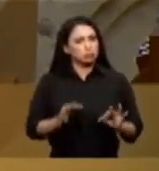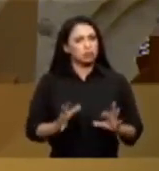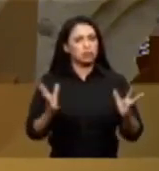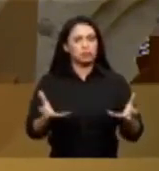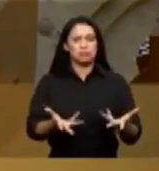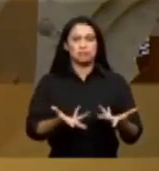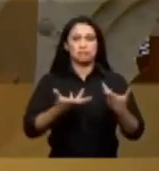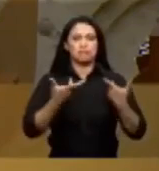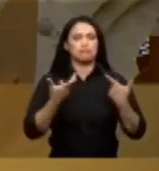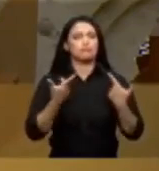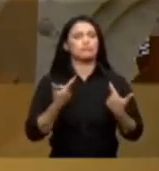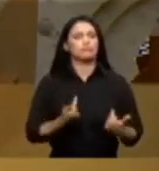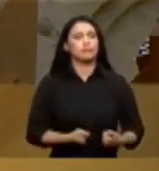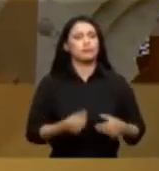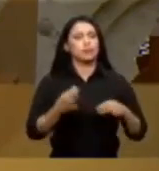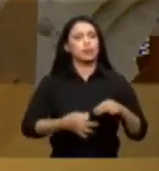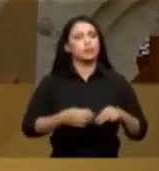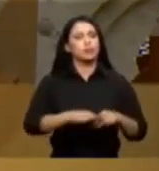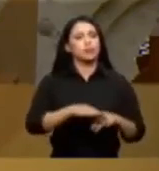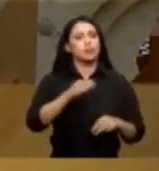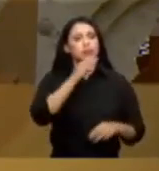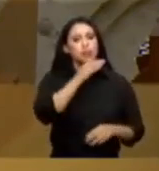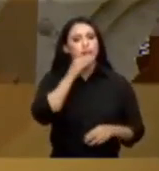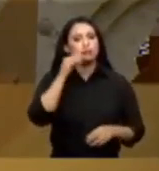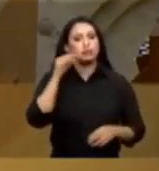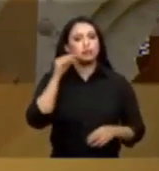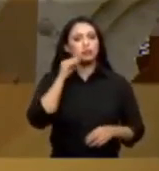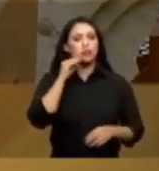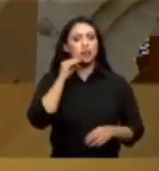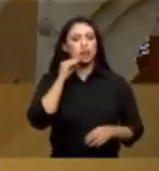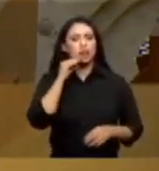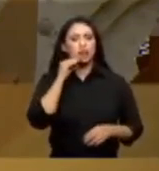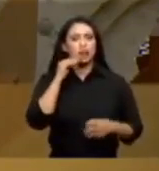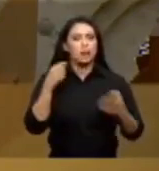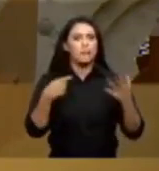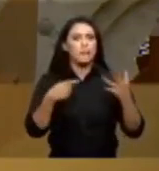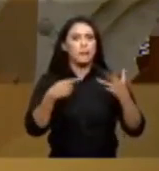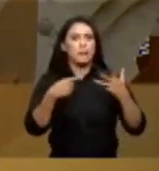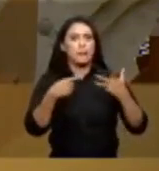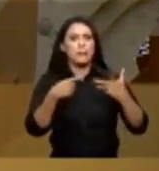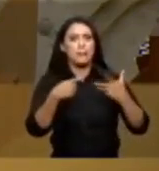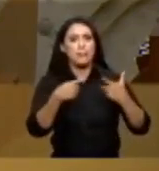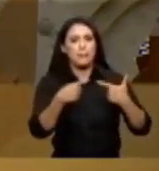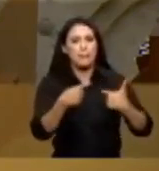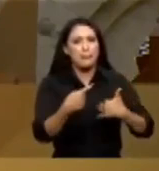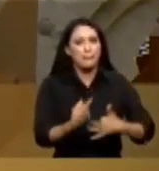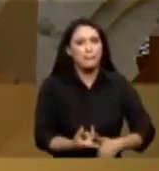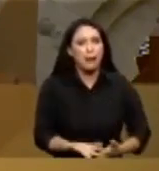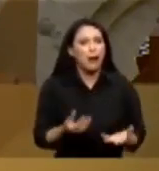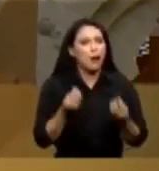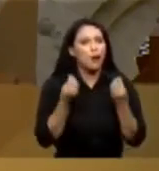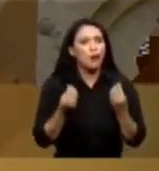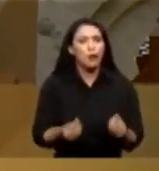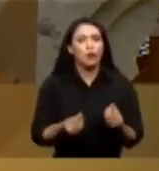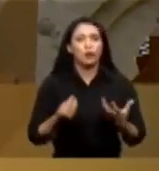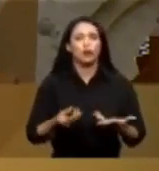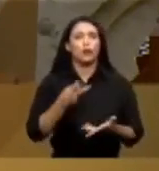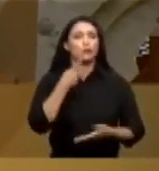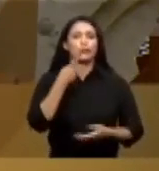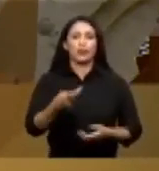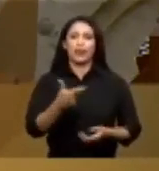o ministro Celso de Mello, excede adjetivos que pudéssemos aqui relacionar